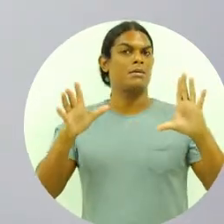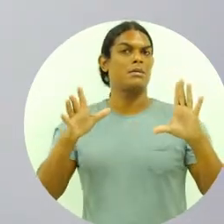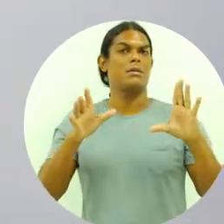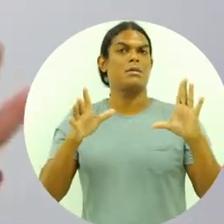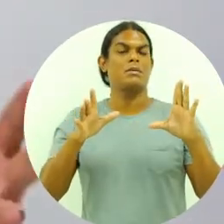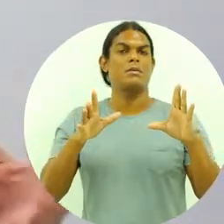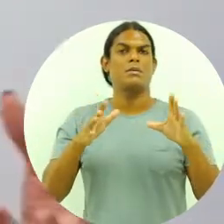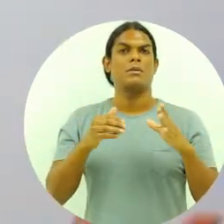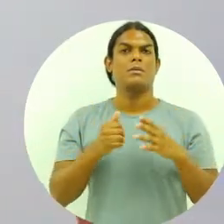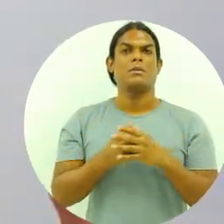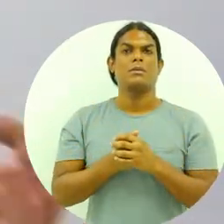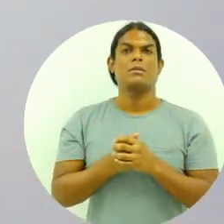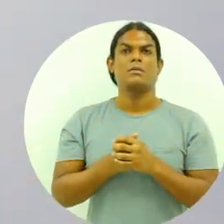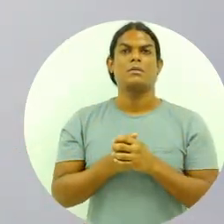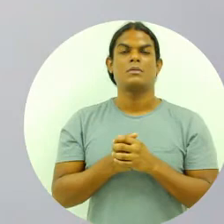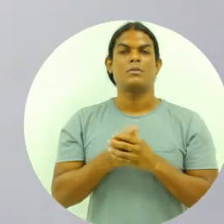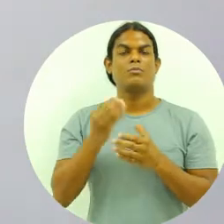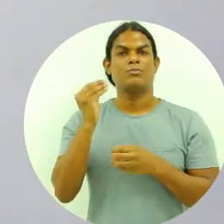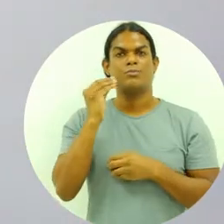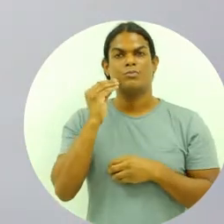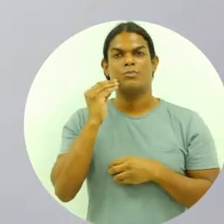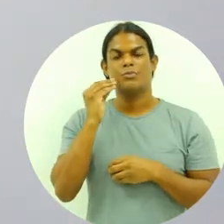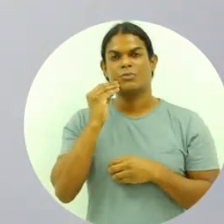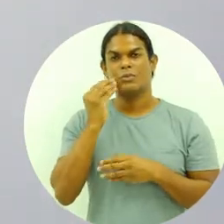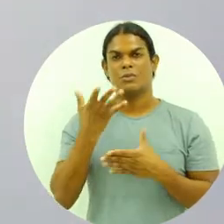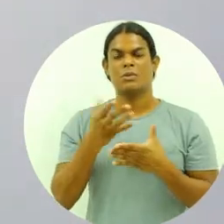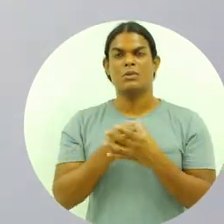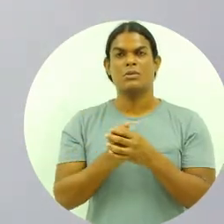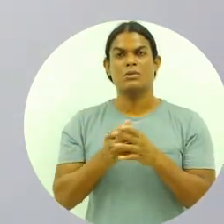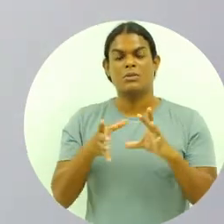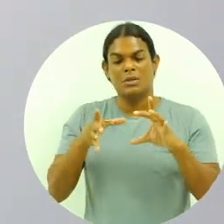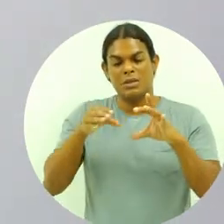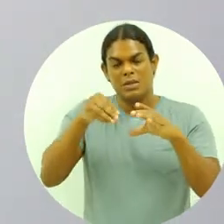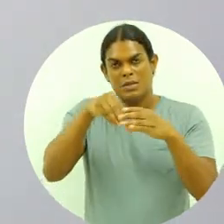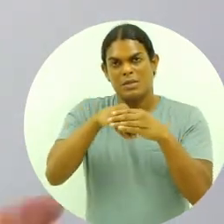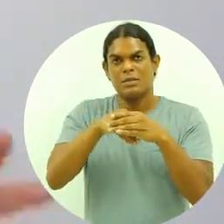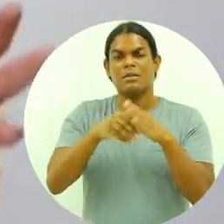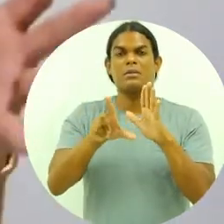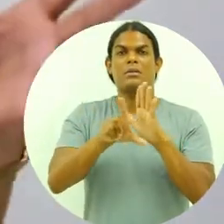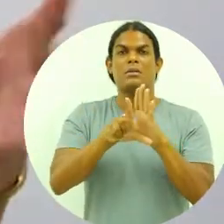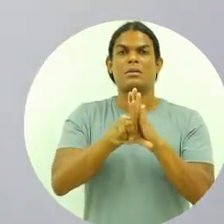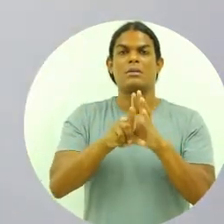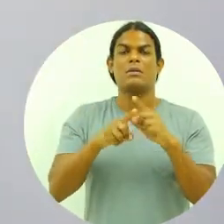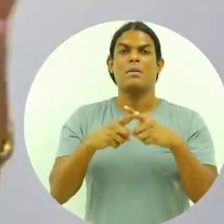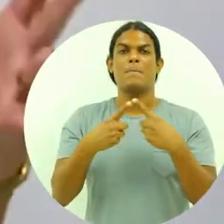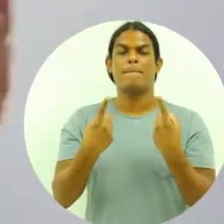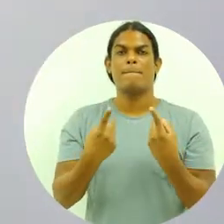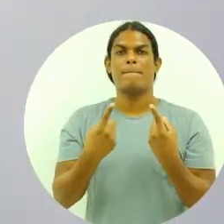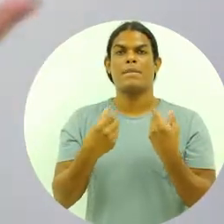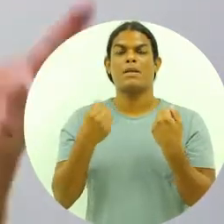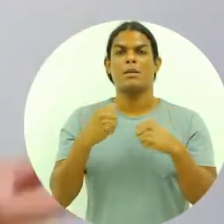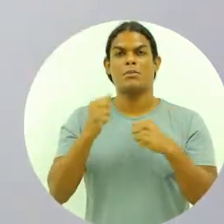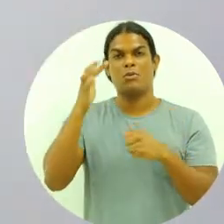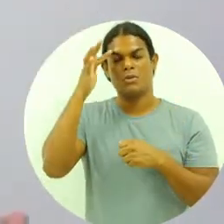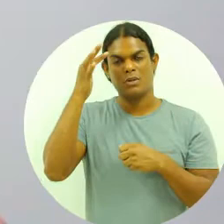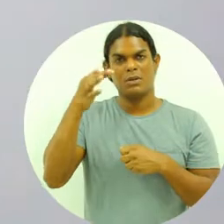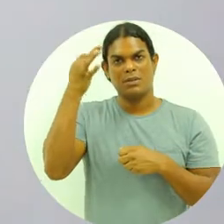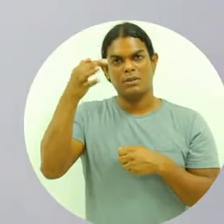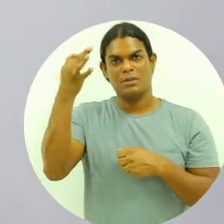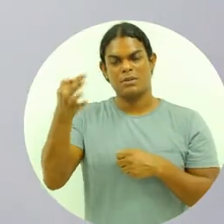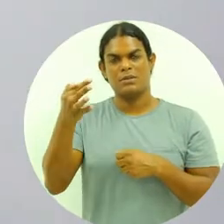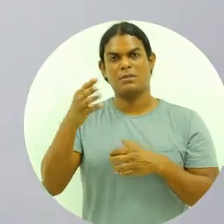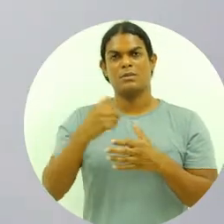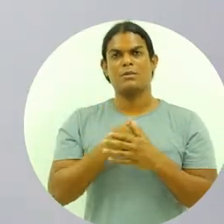liberdade por critérios de conveniência e oportunidade. Ele vai estar vinculado à lei, mas tem uma margem aí que ele pode